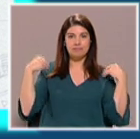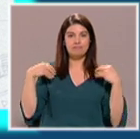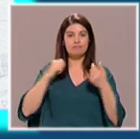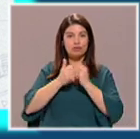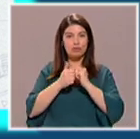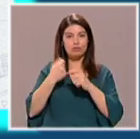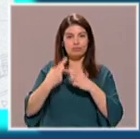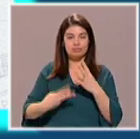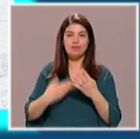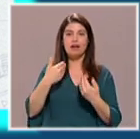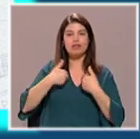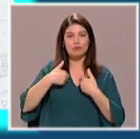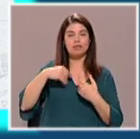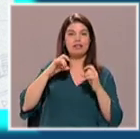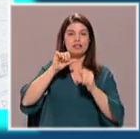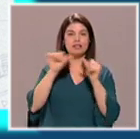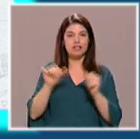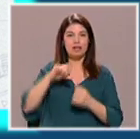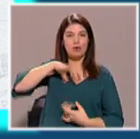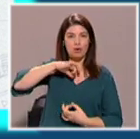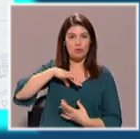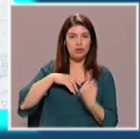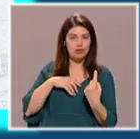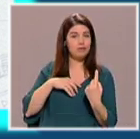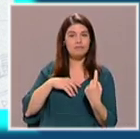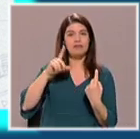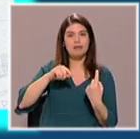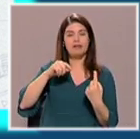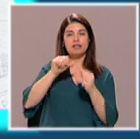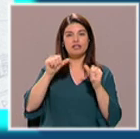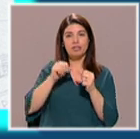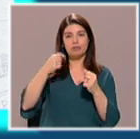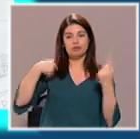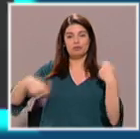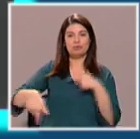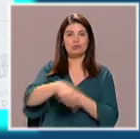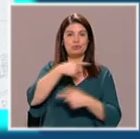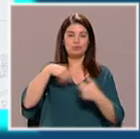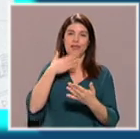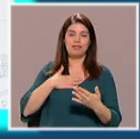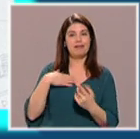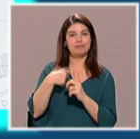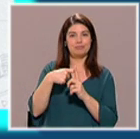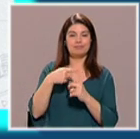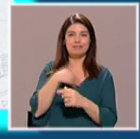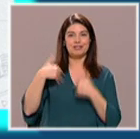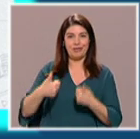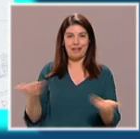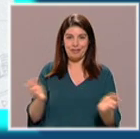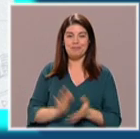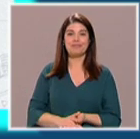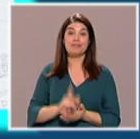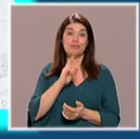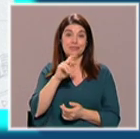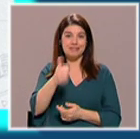hormonal, mas de todos os nossos sistemas. Pois bem, e falando agora e pegando na hormona do crescimento, queremos lançar o